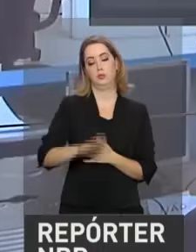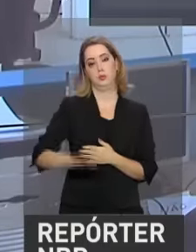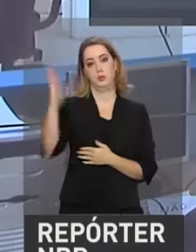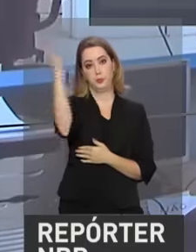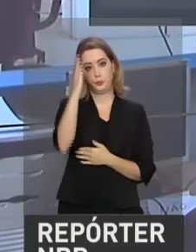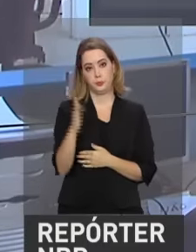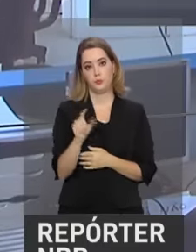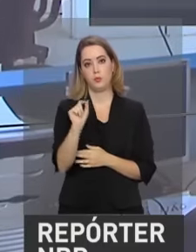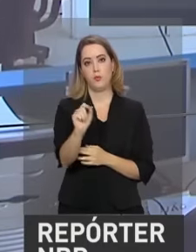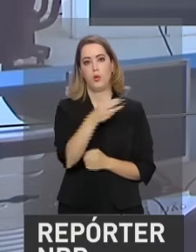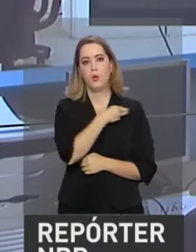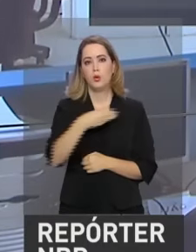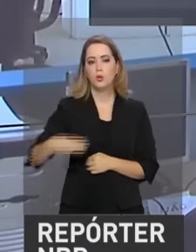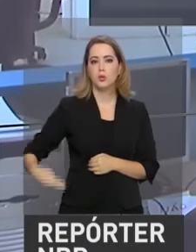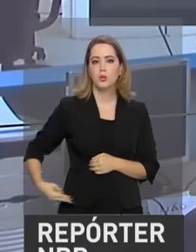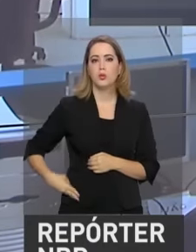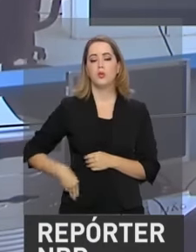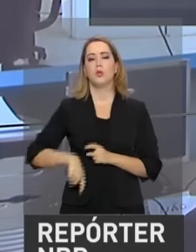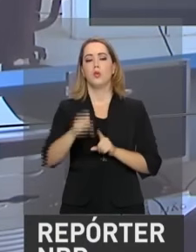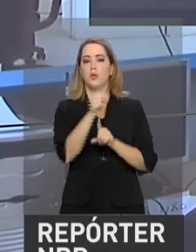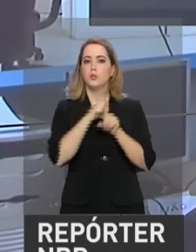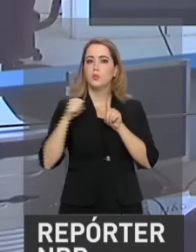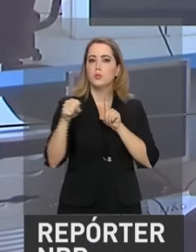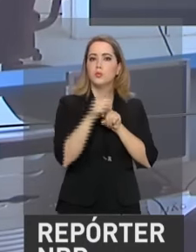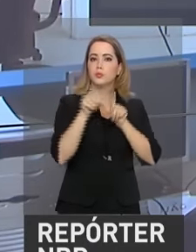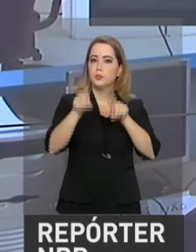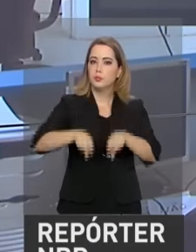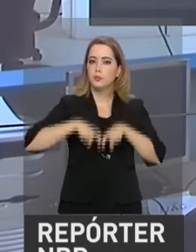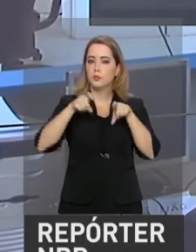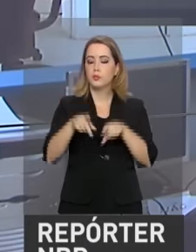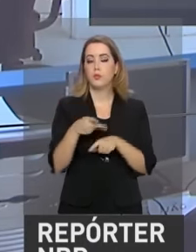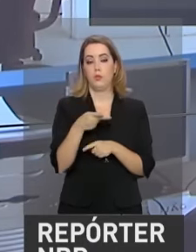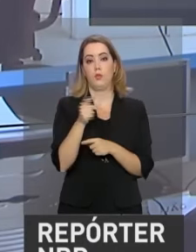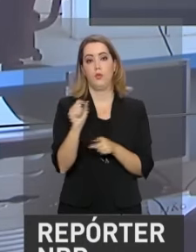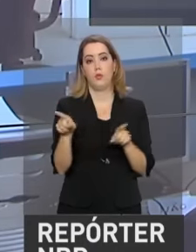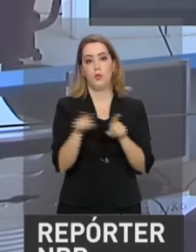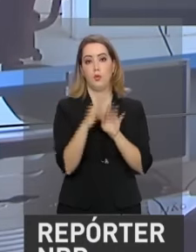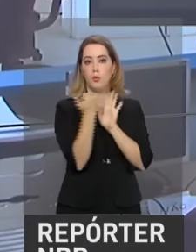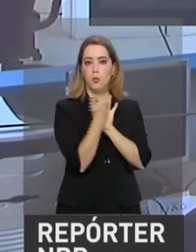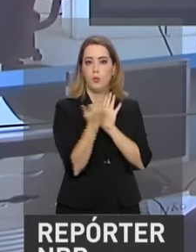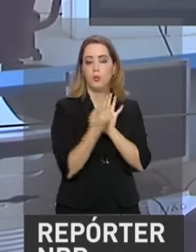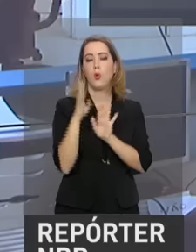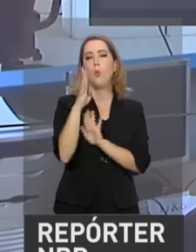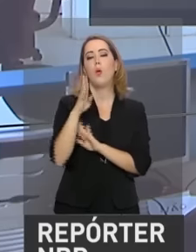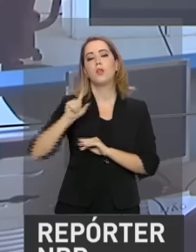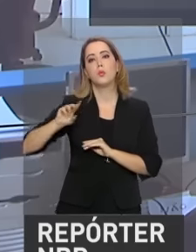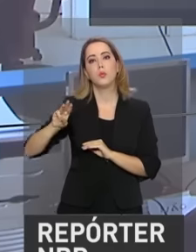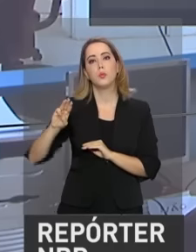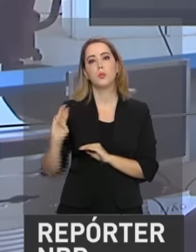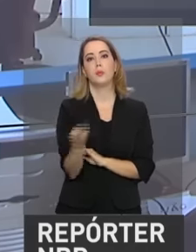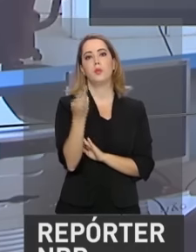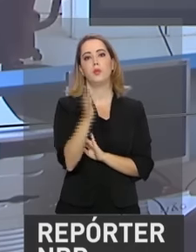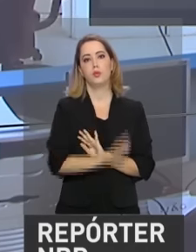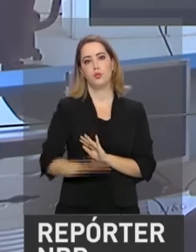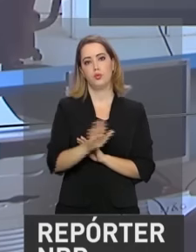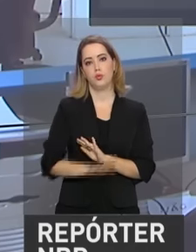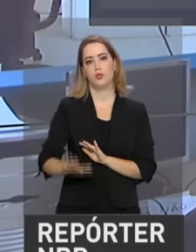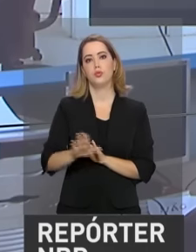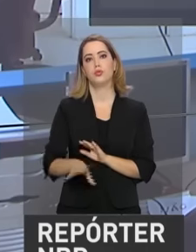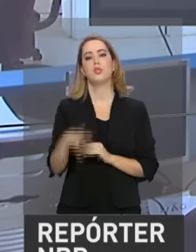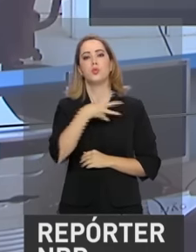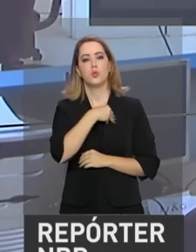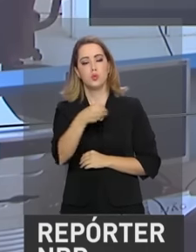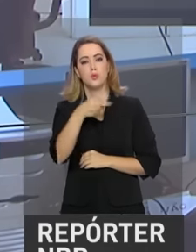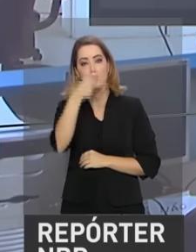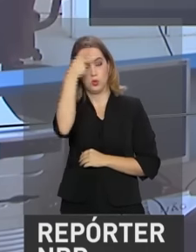Segundo o ministro do Desenvolvimento Social e Agrário, Osmar Terra, o programa pretende atender 4 milhões de crianças, prioritariamente os filhos